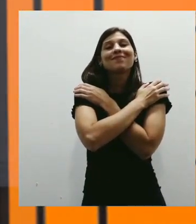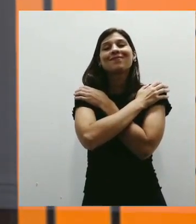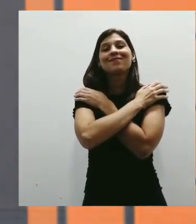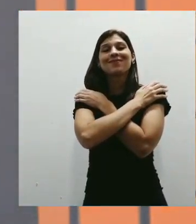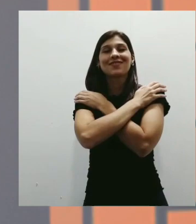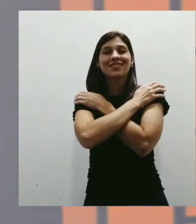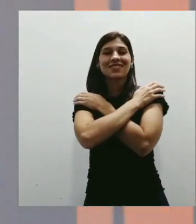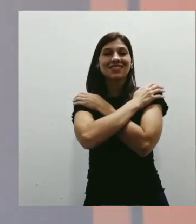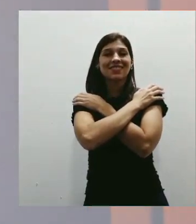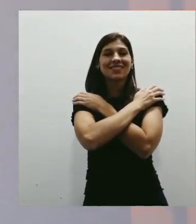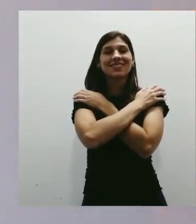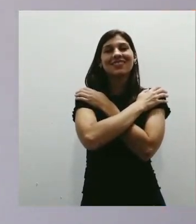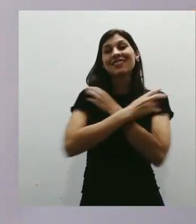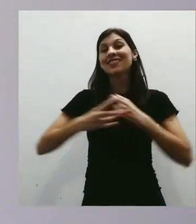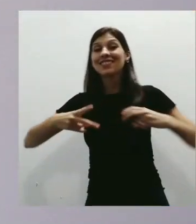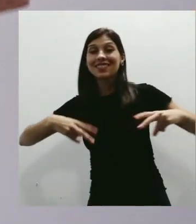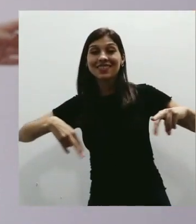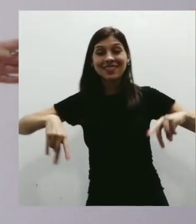abraçar,